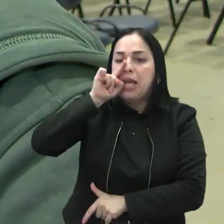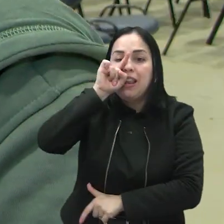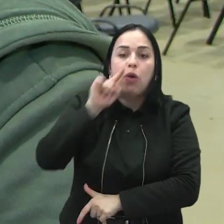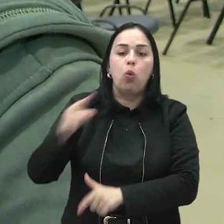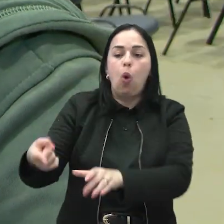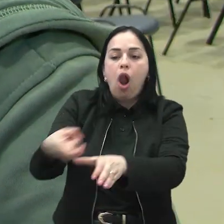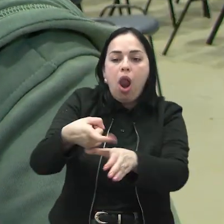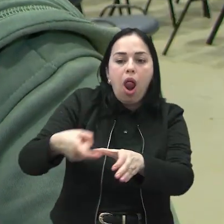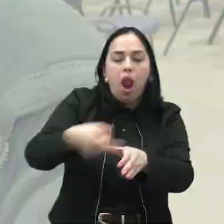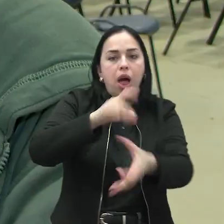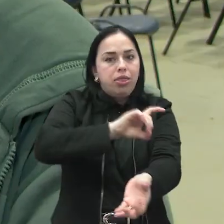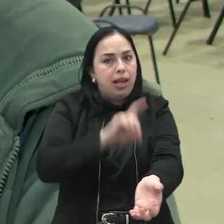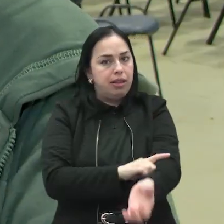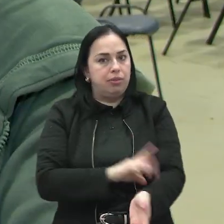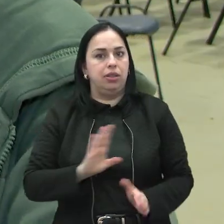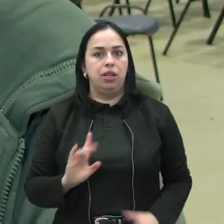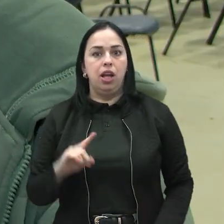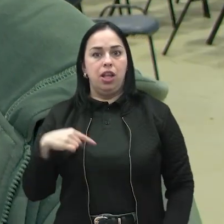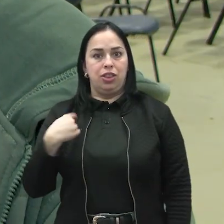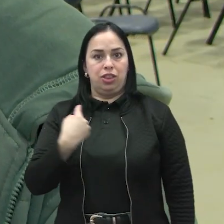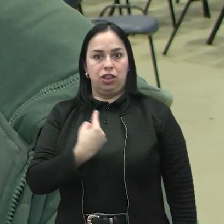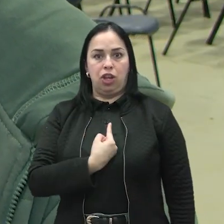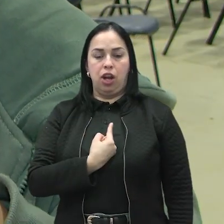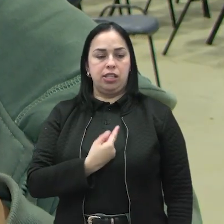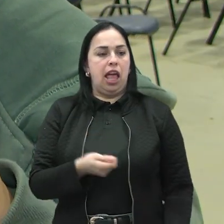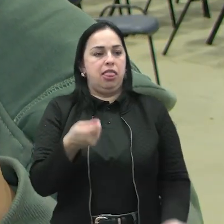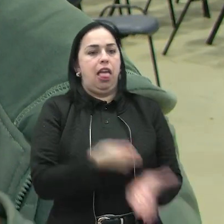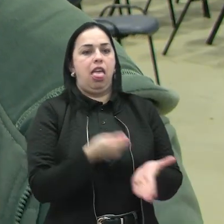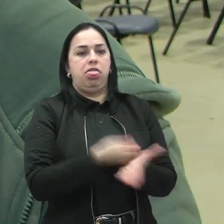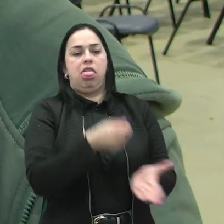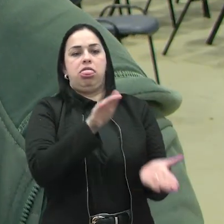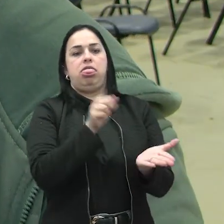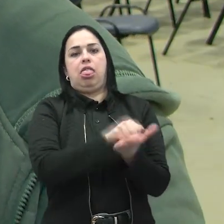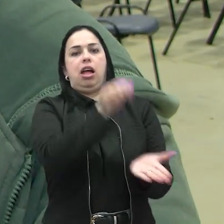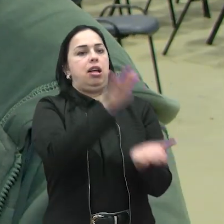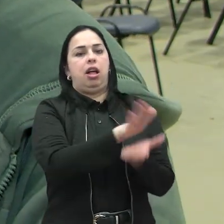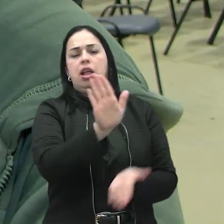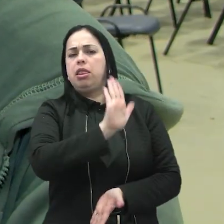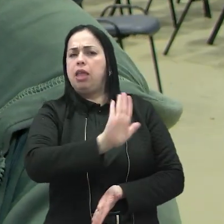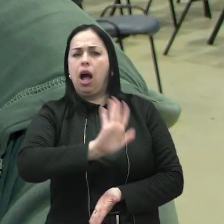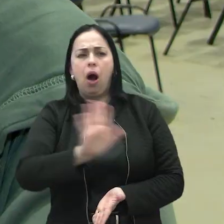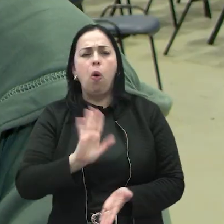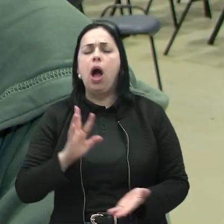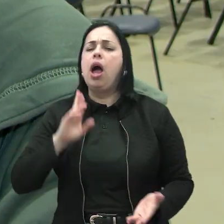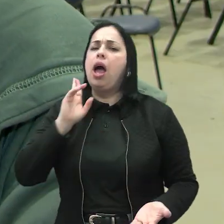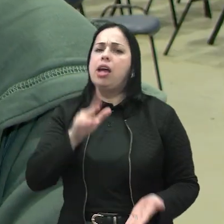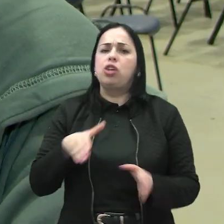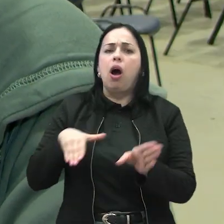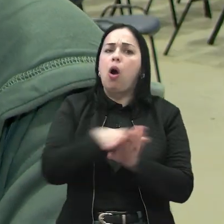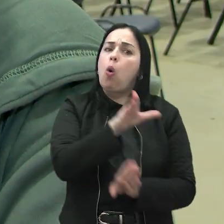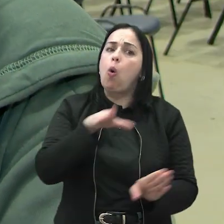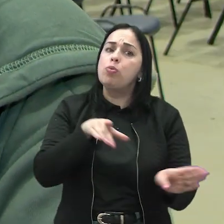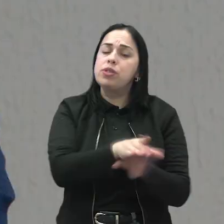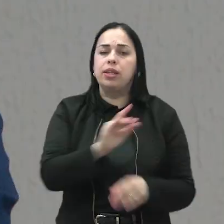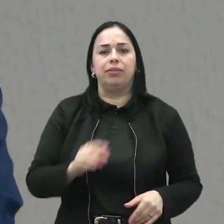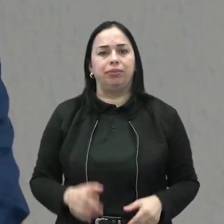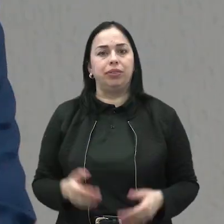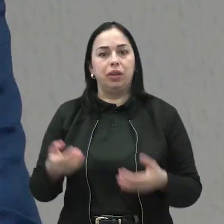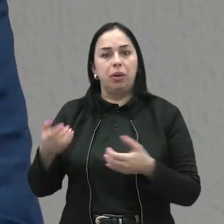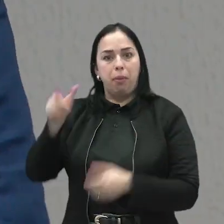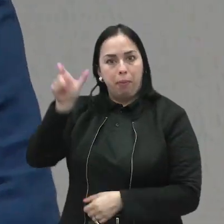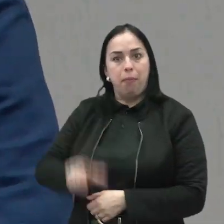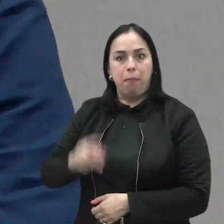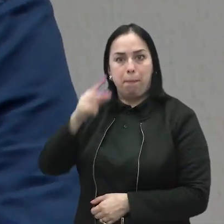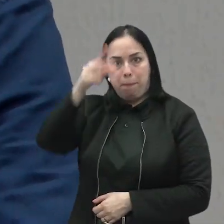de risco da casa dela. Lembrando que nós não atuamos de maneira punitiva, a gente trabalha de maneira educativa e informativa. E